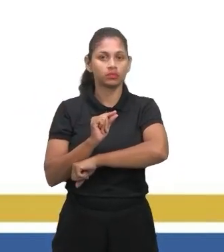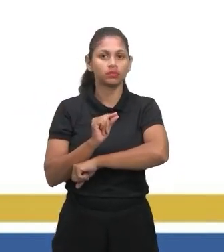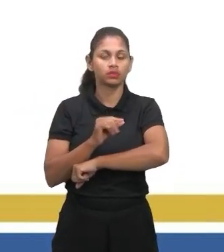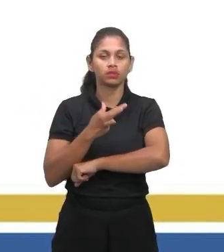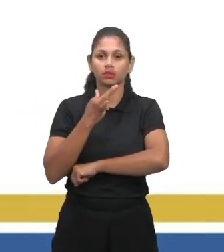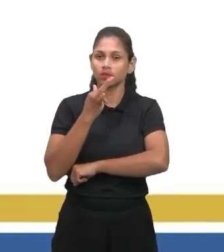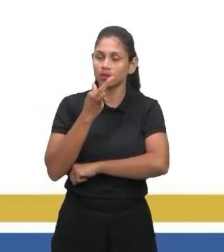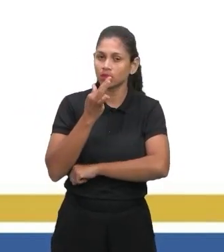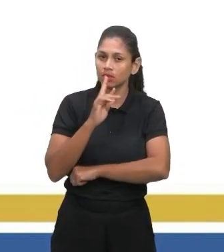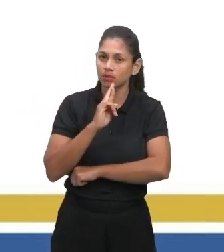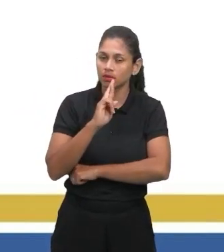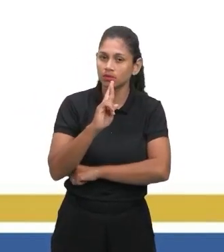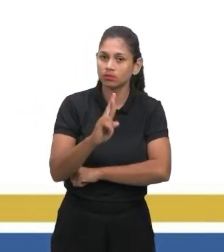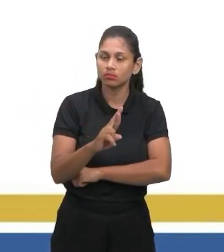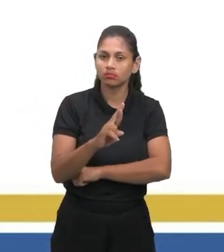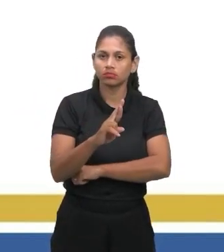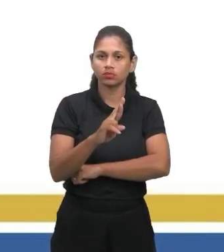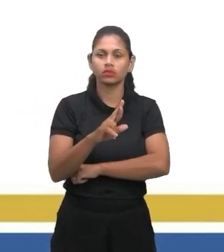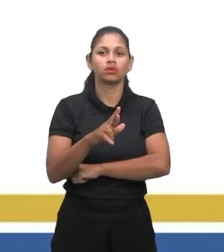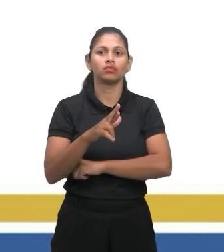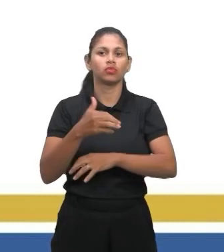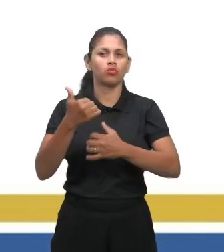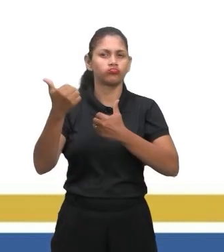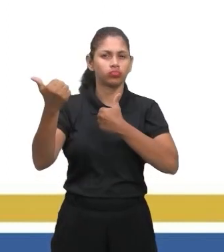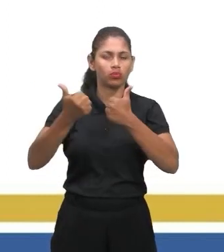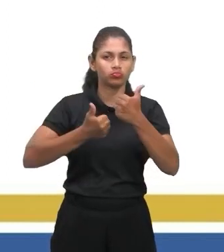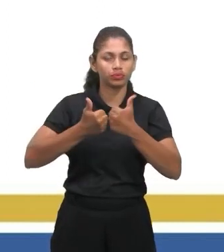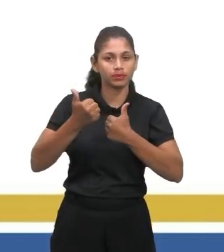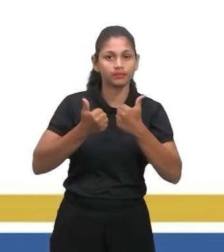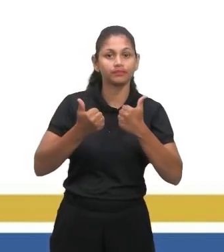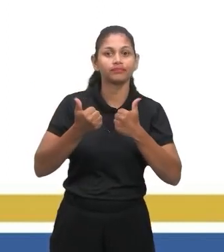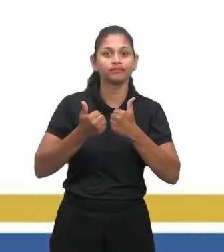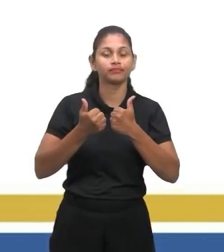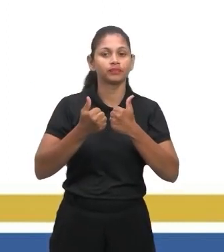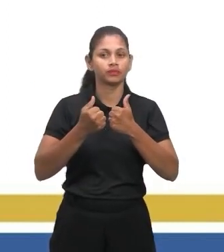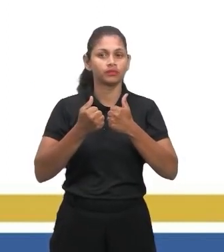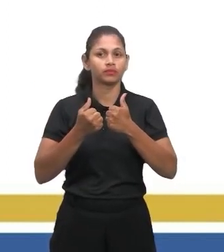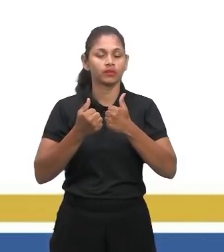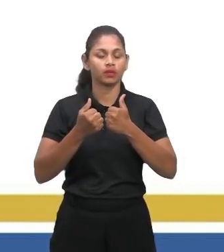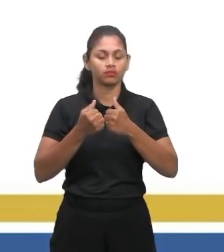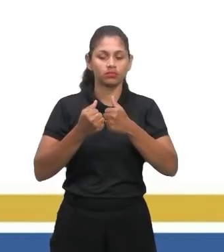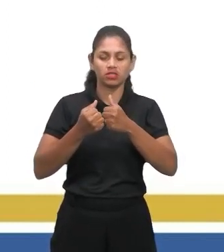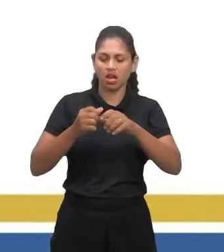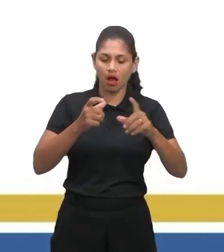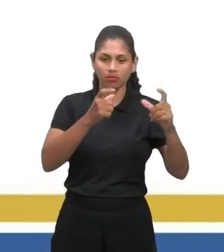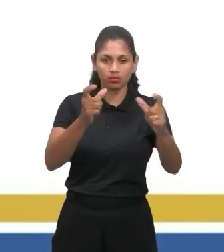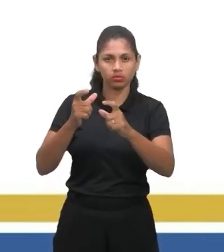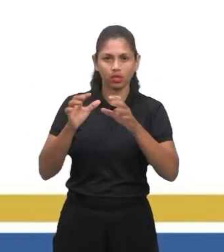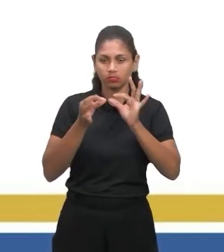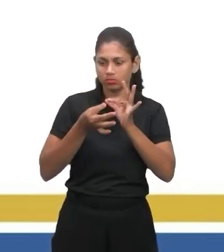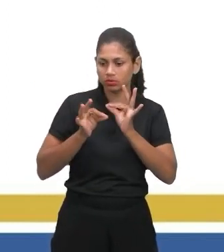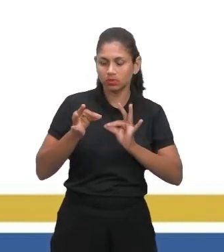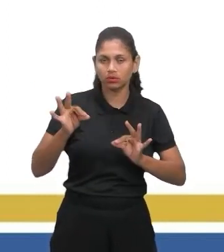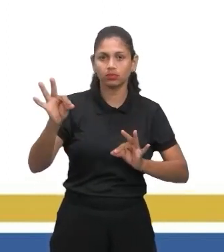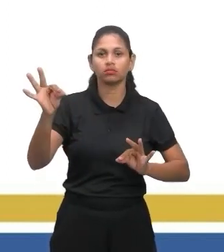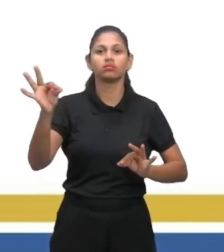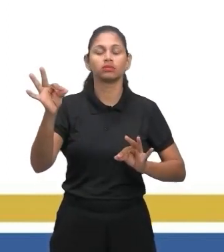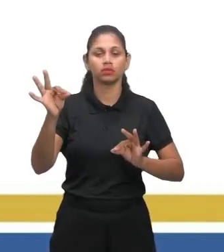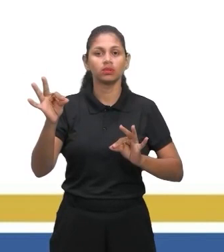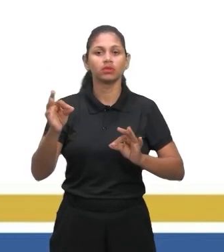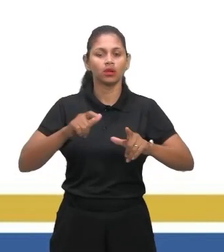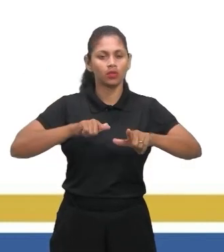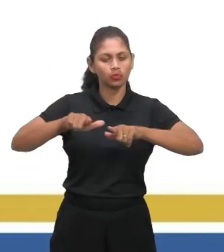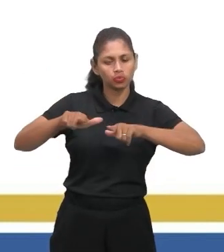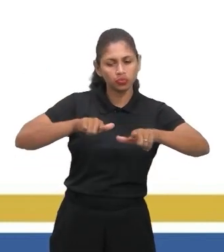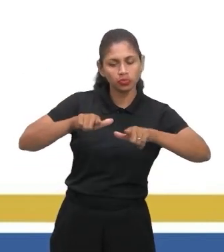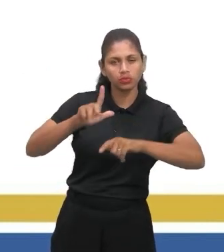é resultado da maior motorização e da urbanização de áreas distantes das regiões onde estão